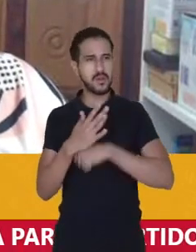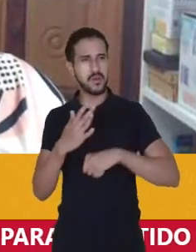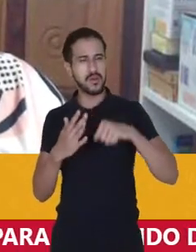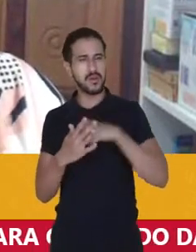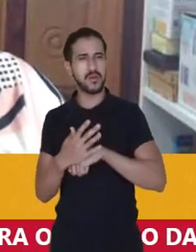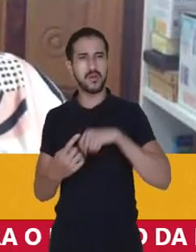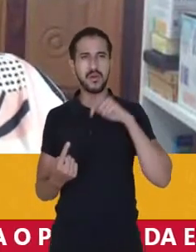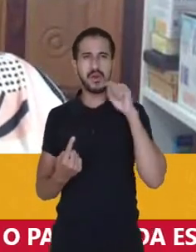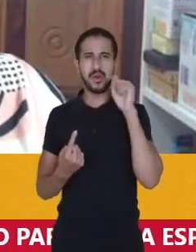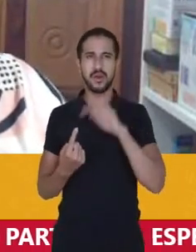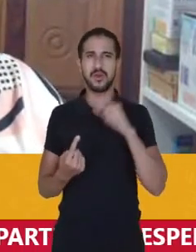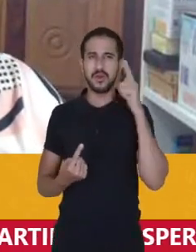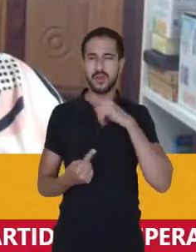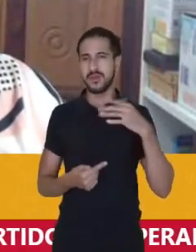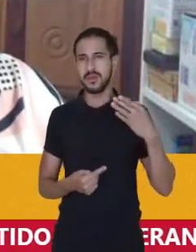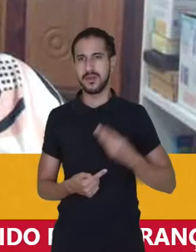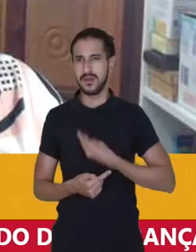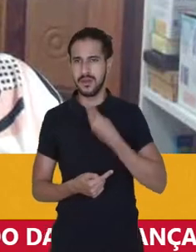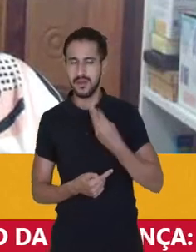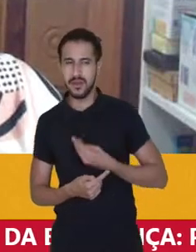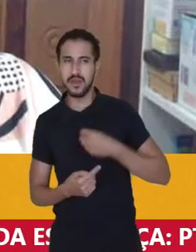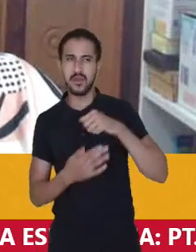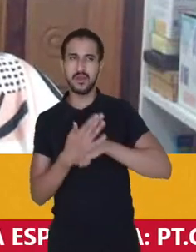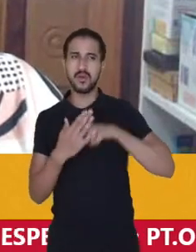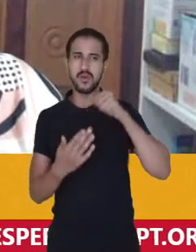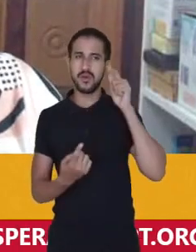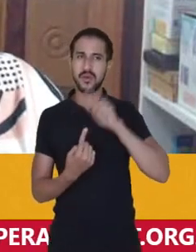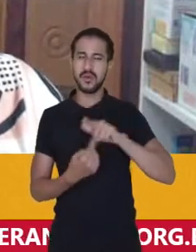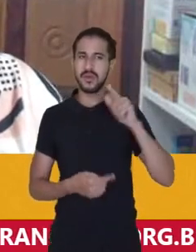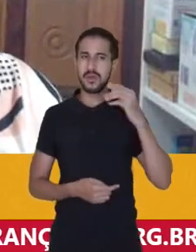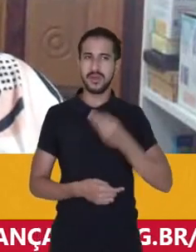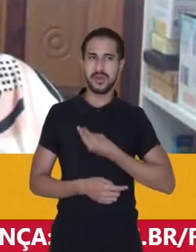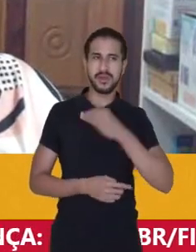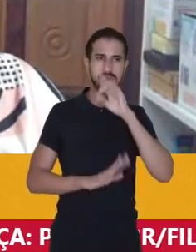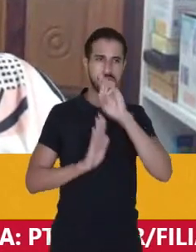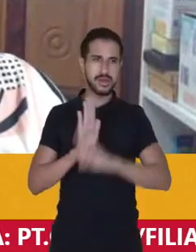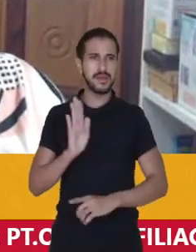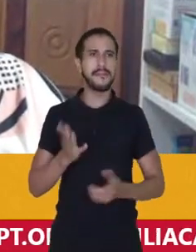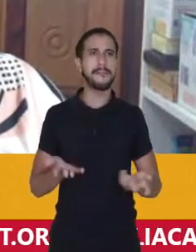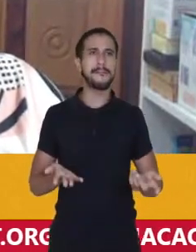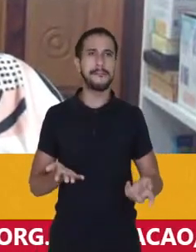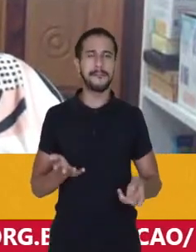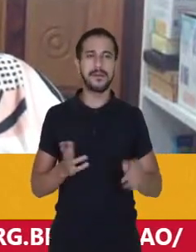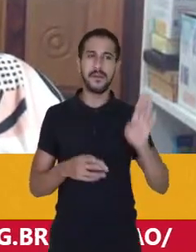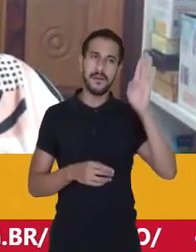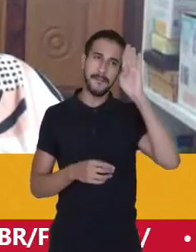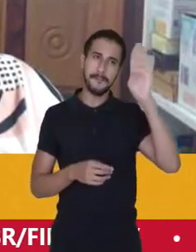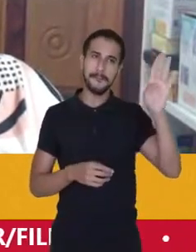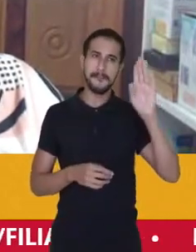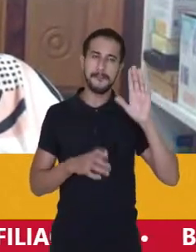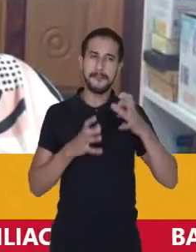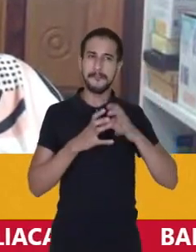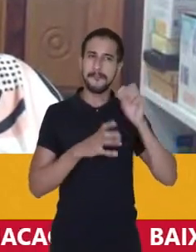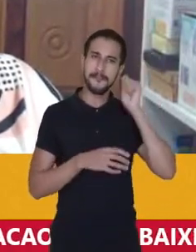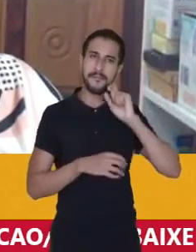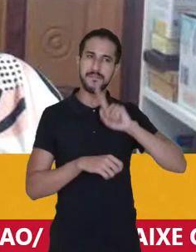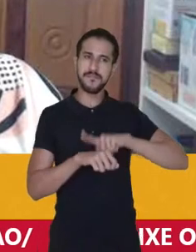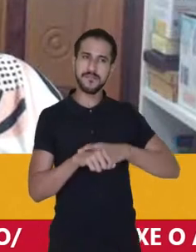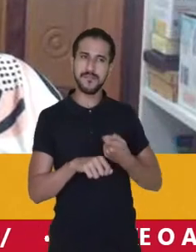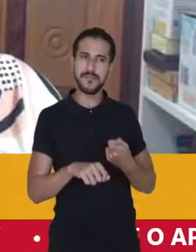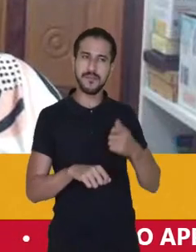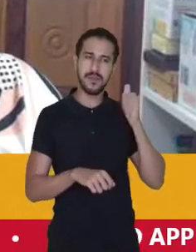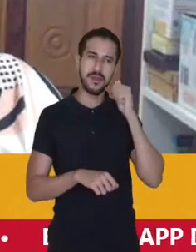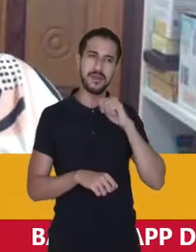né, pela sobrevivência, na luta pela vida, pelo direito à vida, em especial as mulheres quilombolas, mulheres